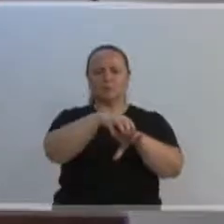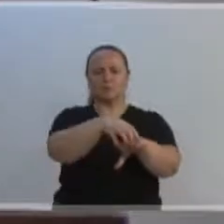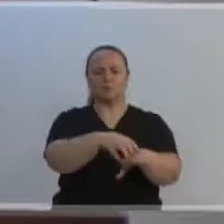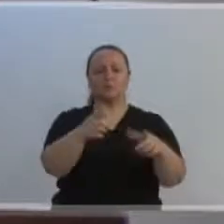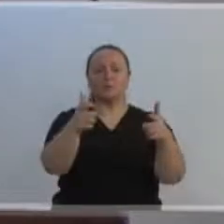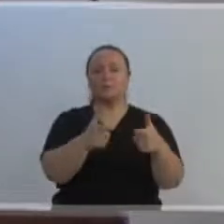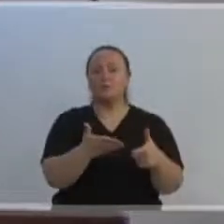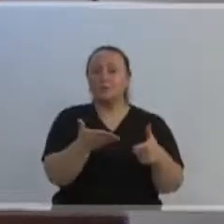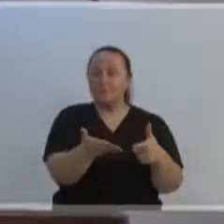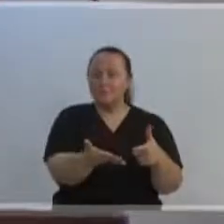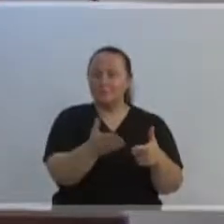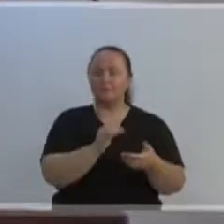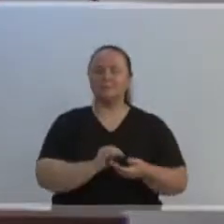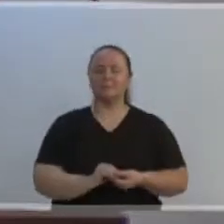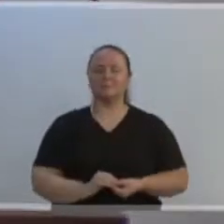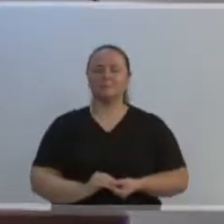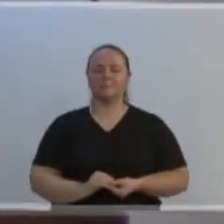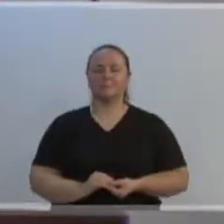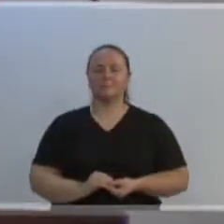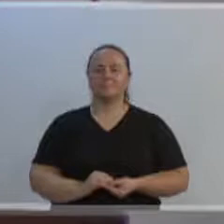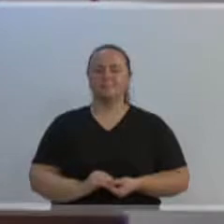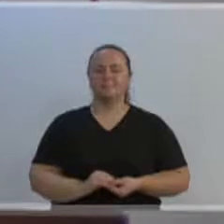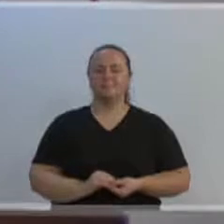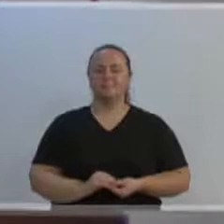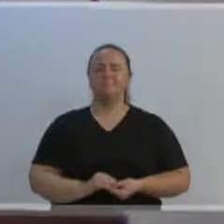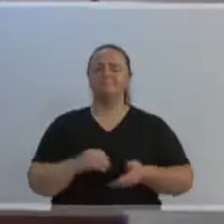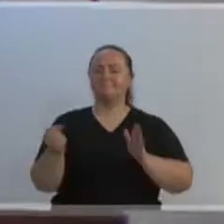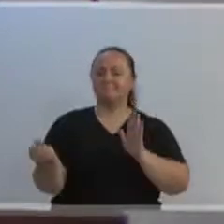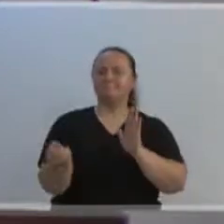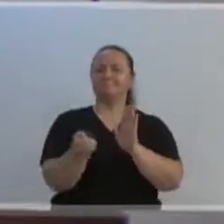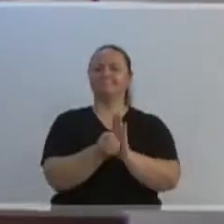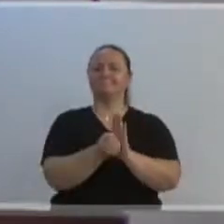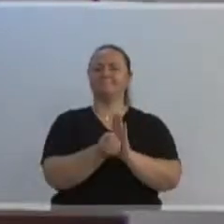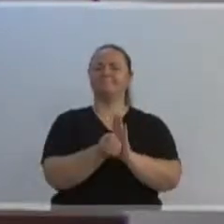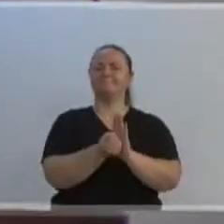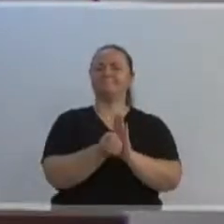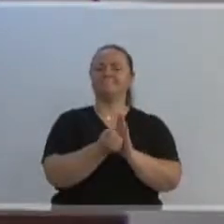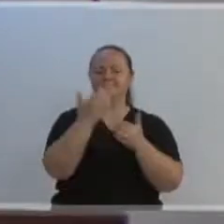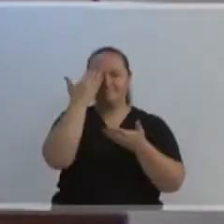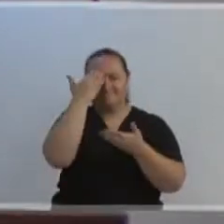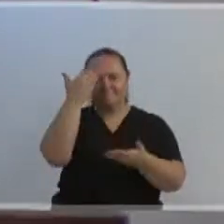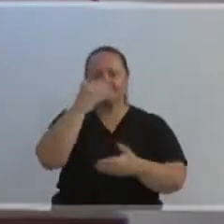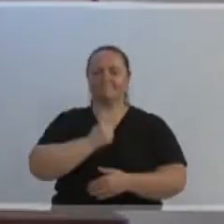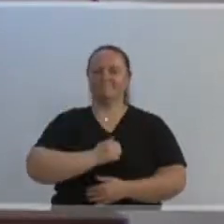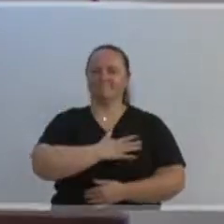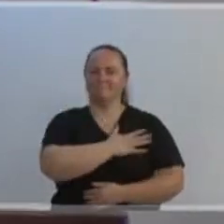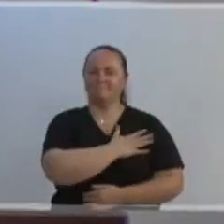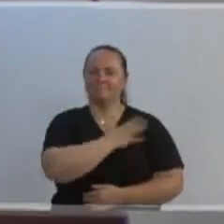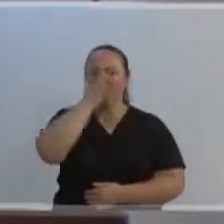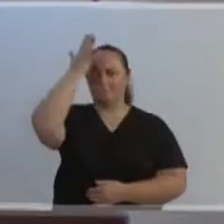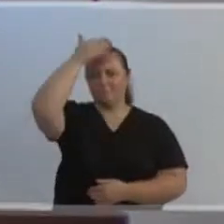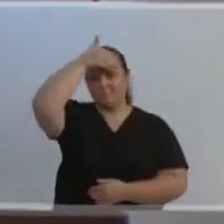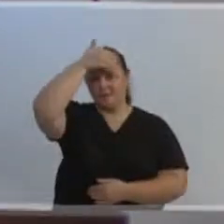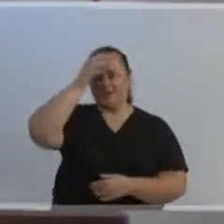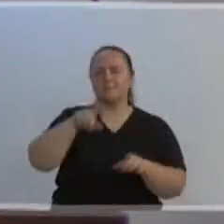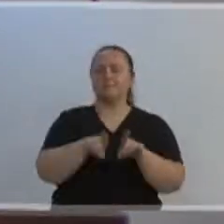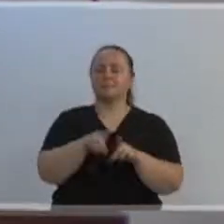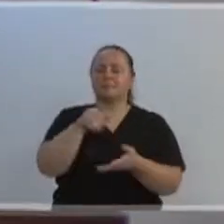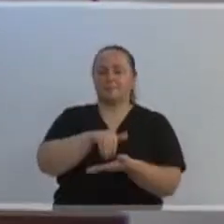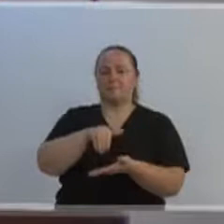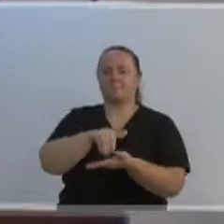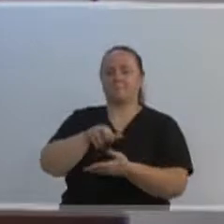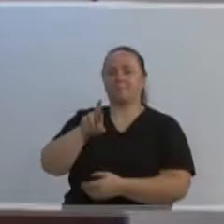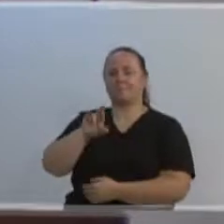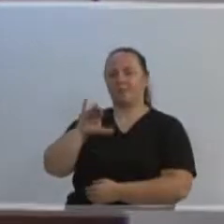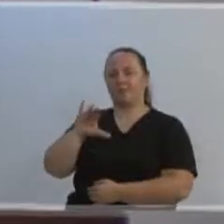com certeza marco este prefeito napoleão bernardes e mário hildebrandt e do secretário ricardo que